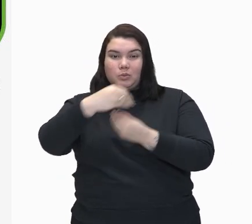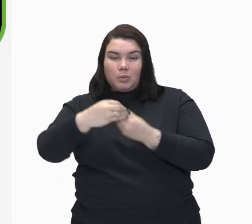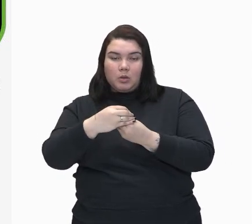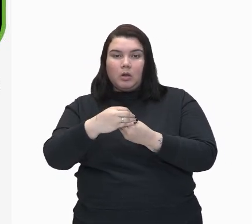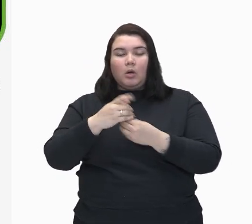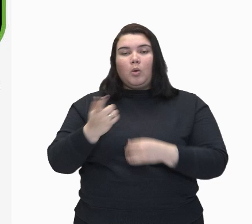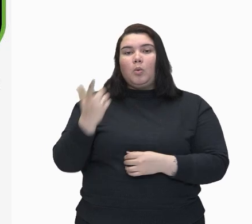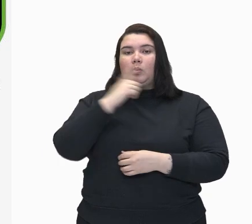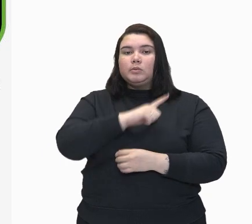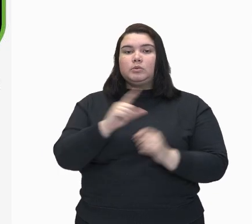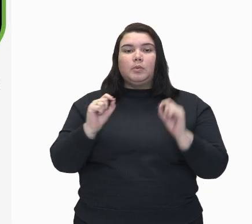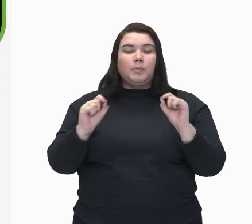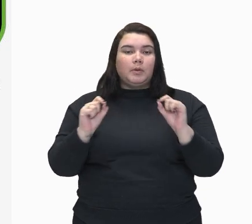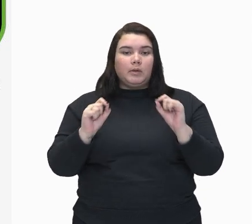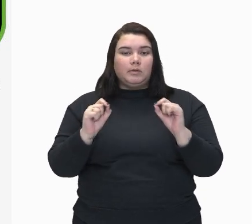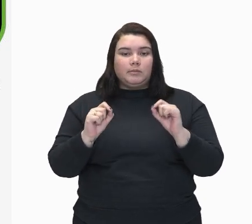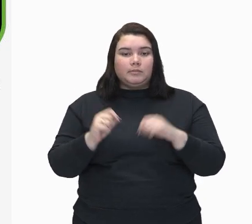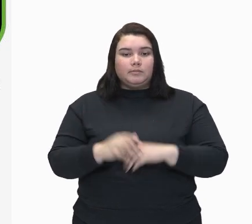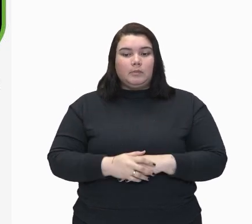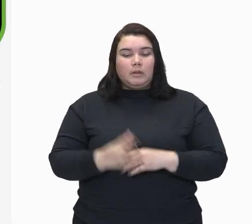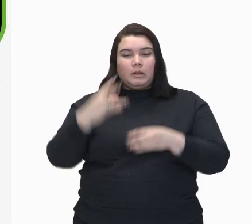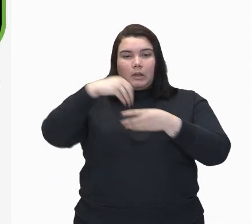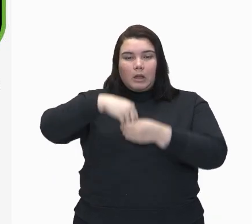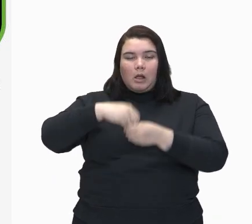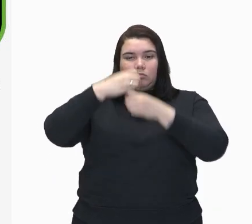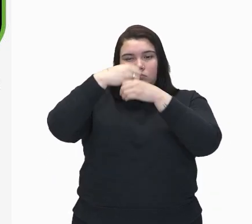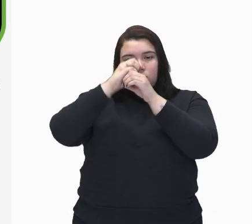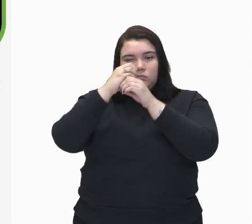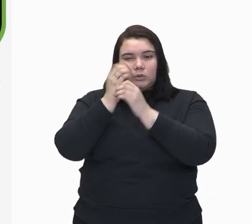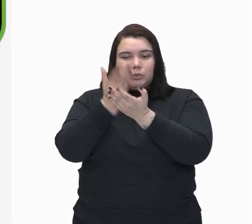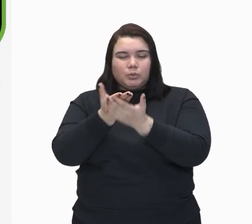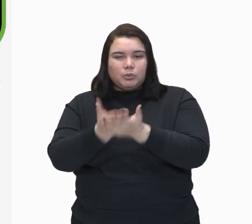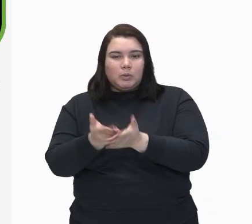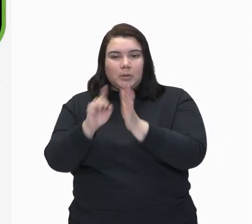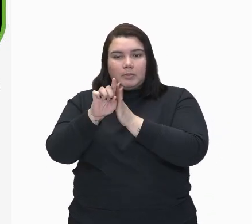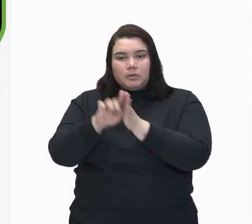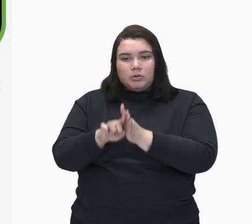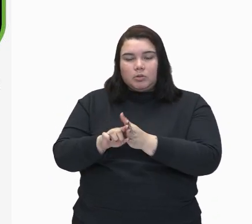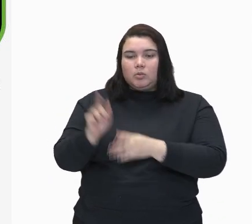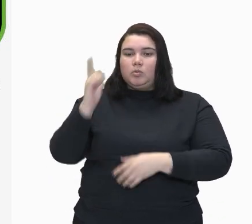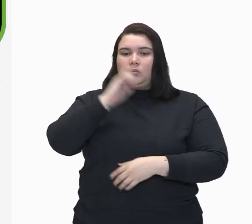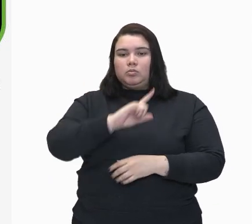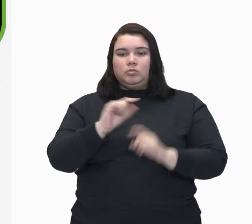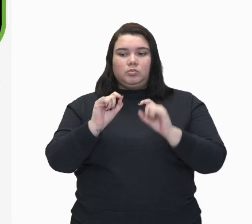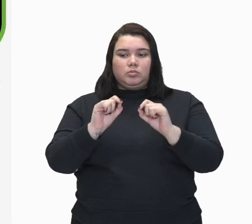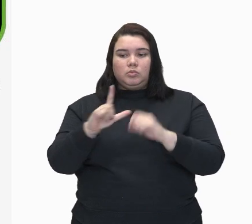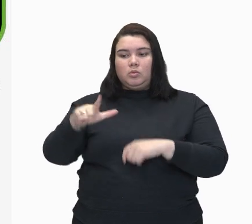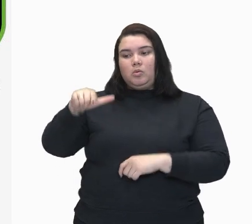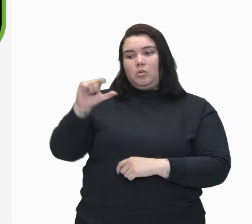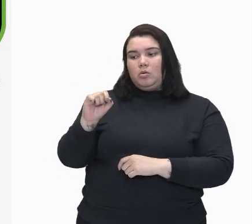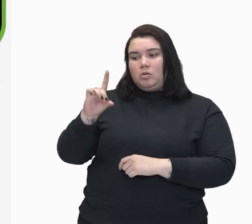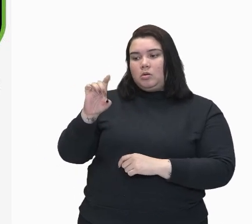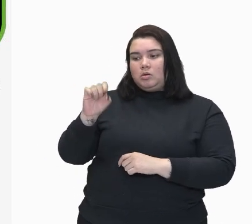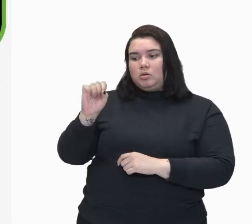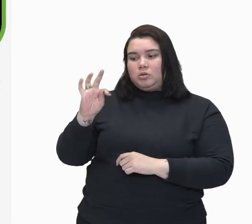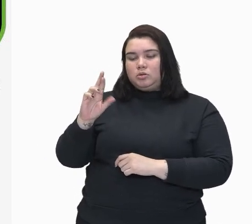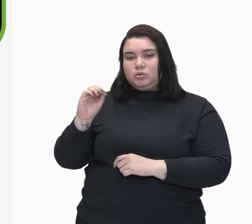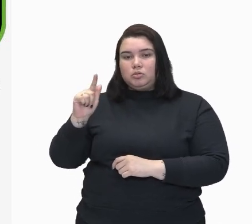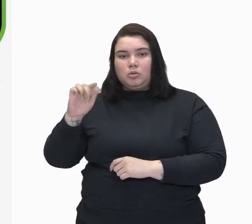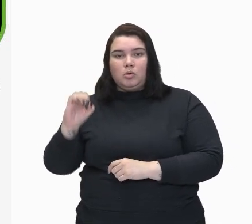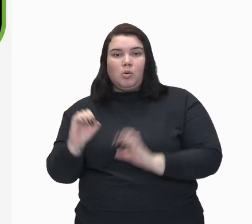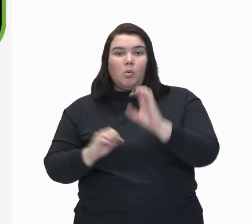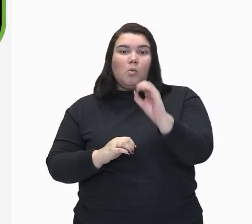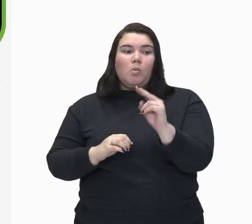eles conseguiram, em laboratórios, obter somente o que se queria, ou o destrógeno ou o levógeno. Então,